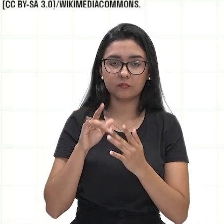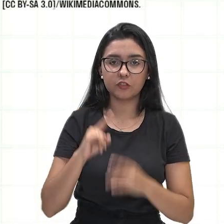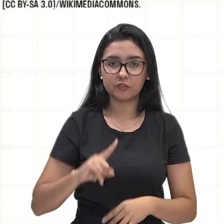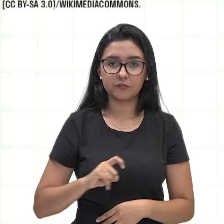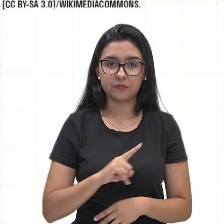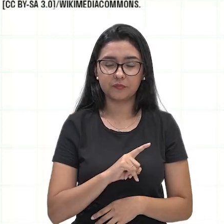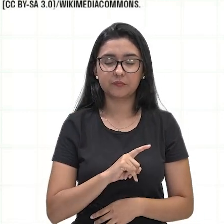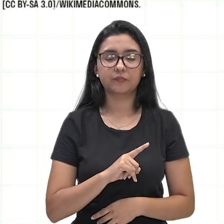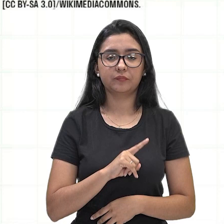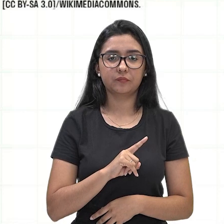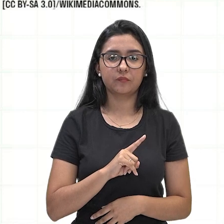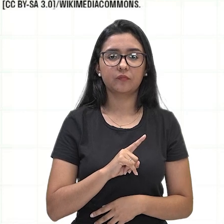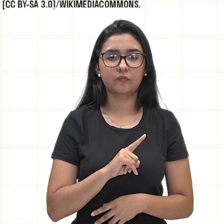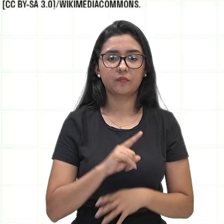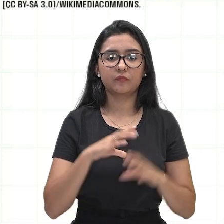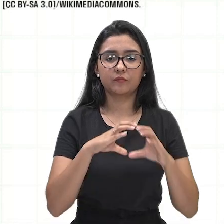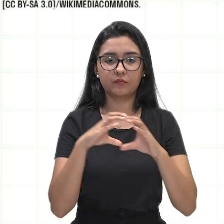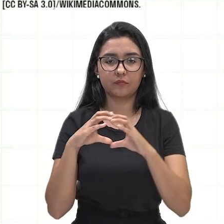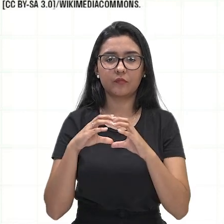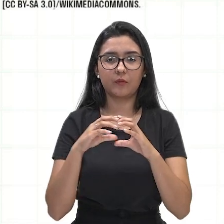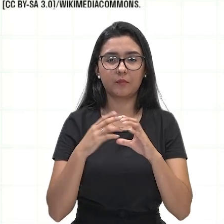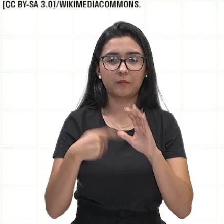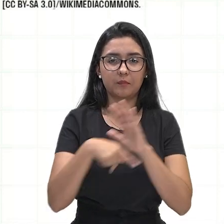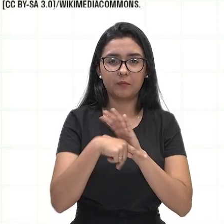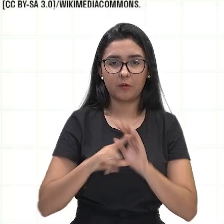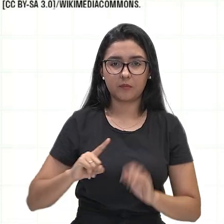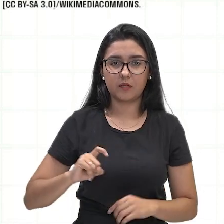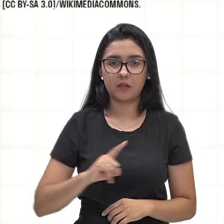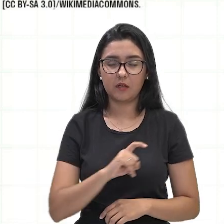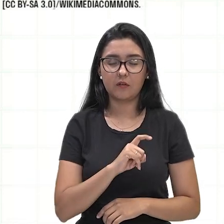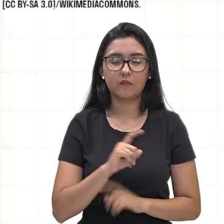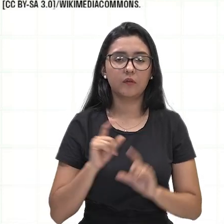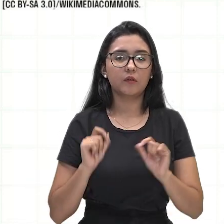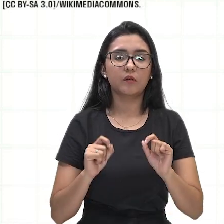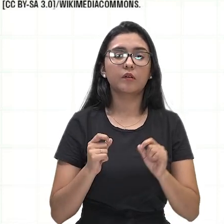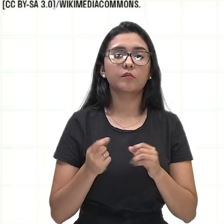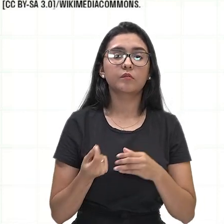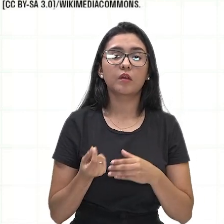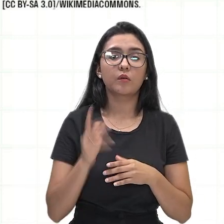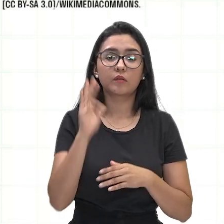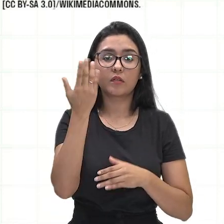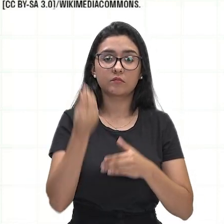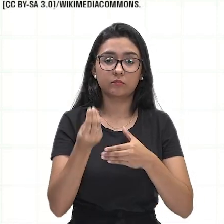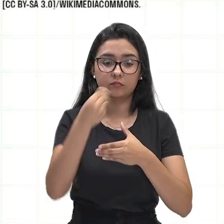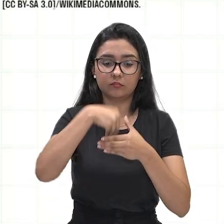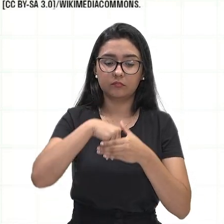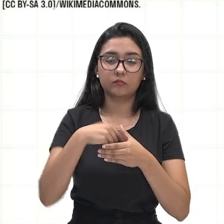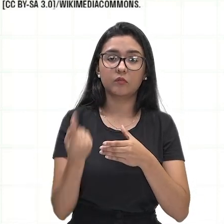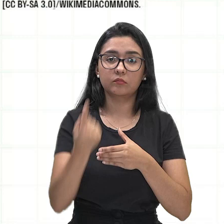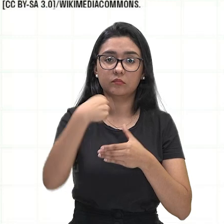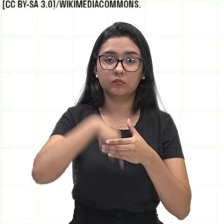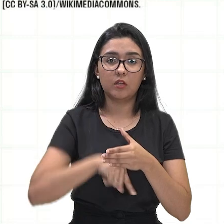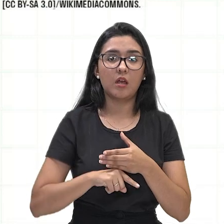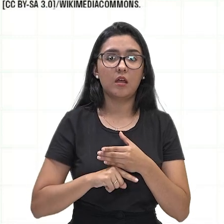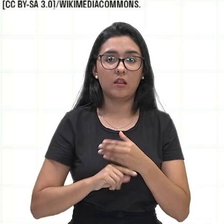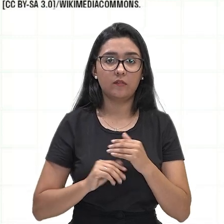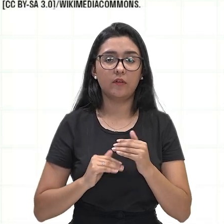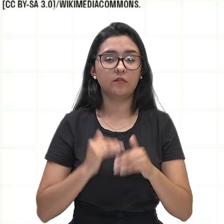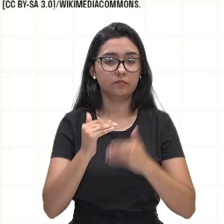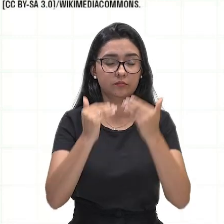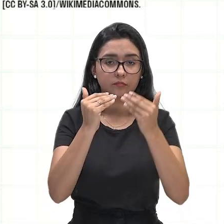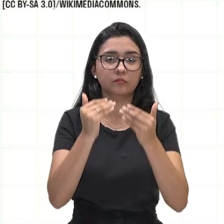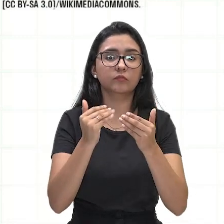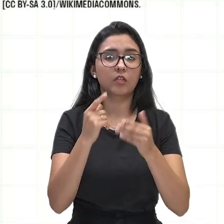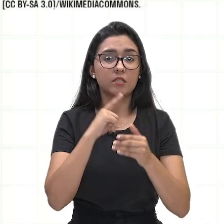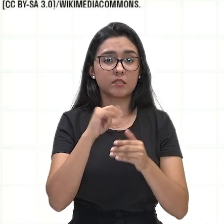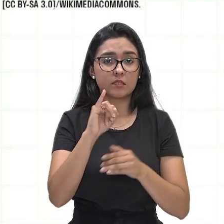esse cisticerco, com esses ovos, né, dessa larva, dentro do intestino humano, ela vai se desenvolver. Quando ela